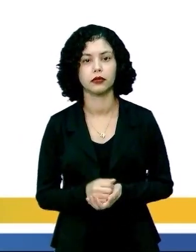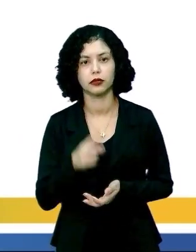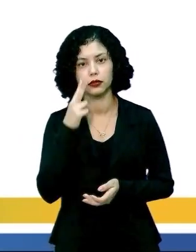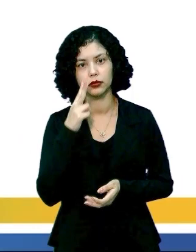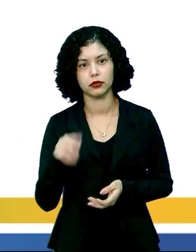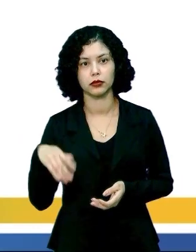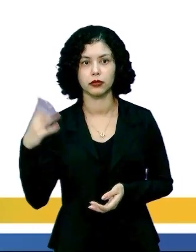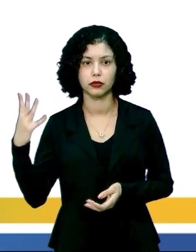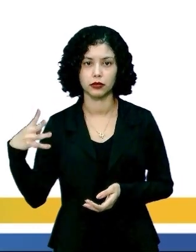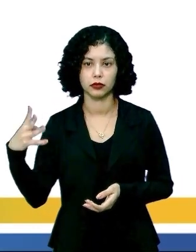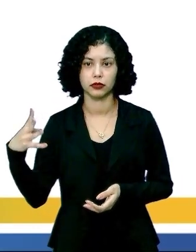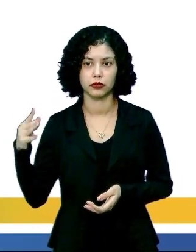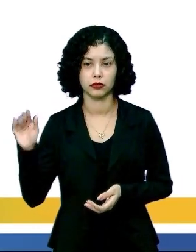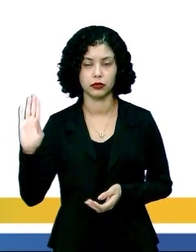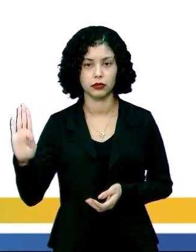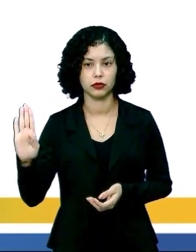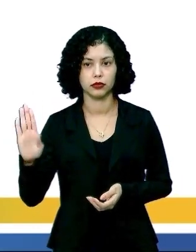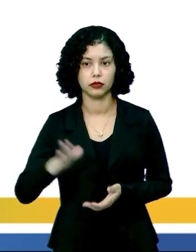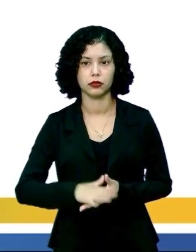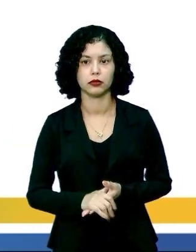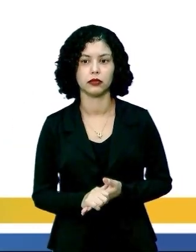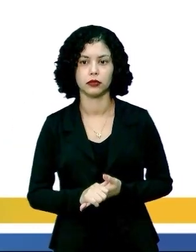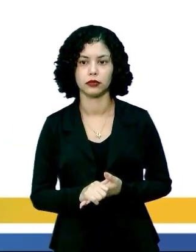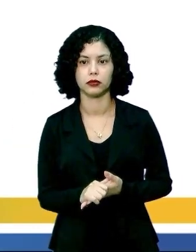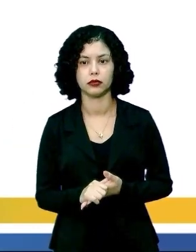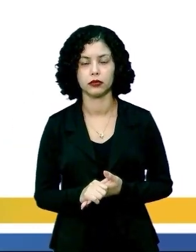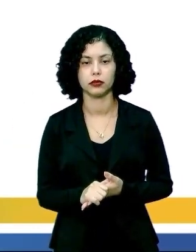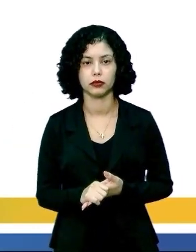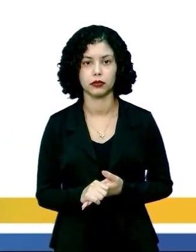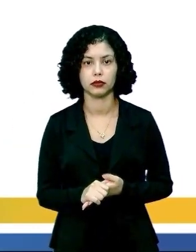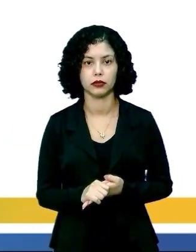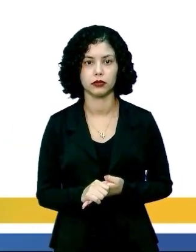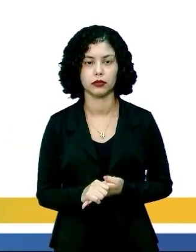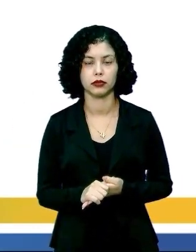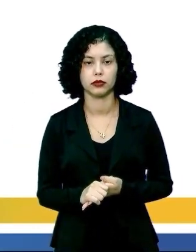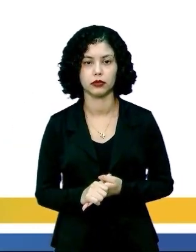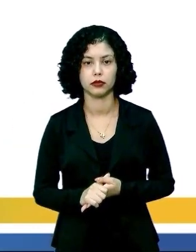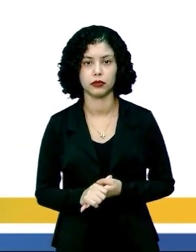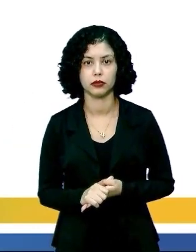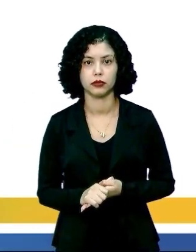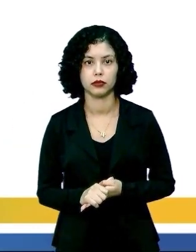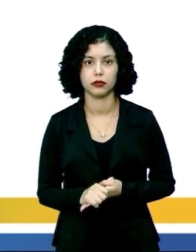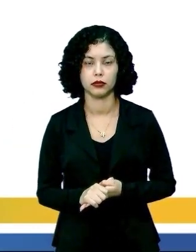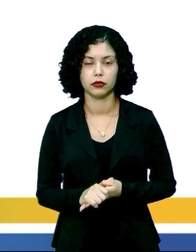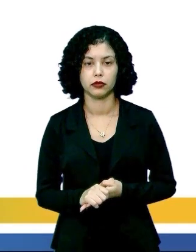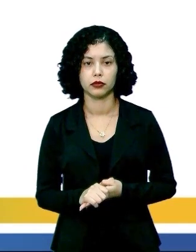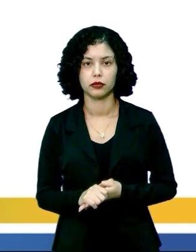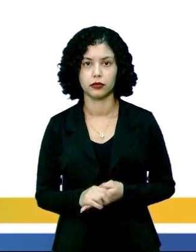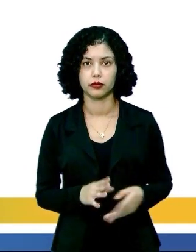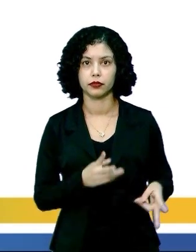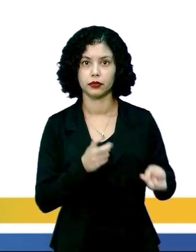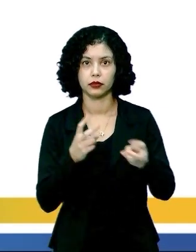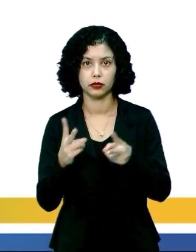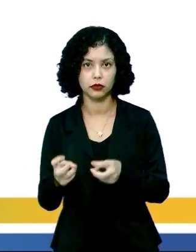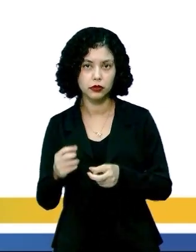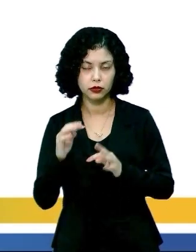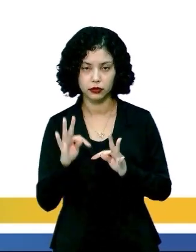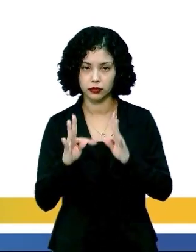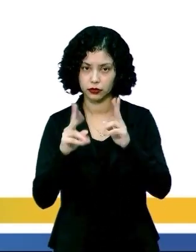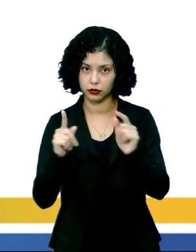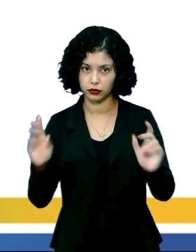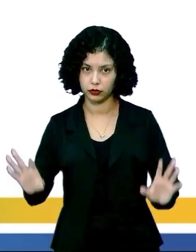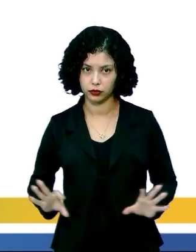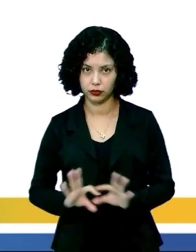olhar o diagrama B, o conjunto B. Nós temos 4 elementos. Observamos que todos